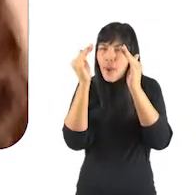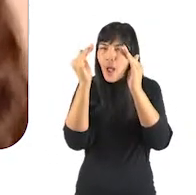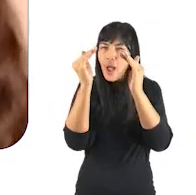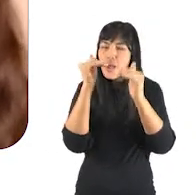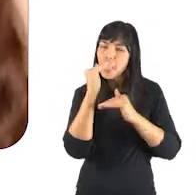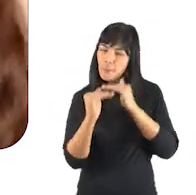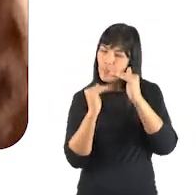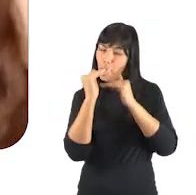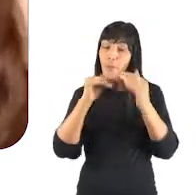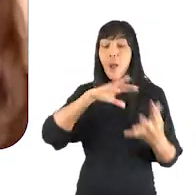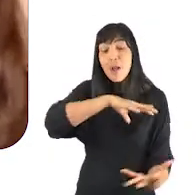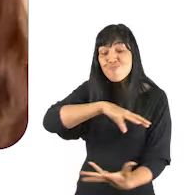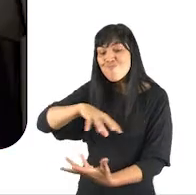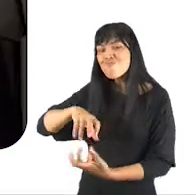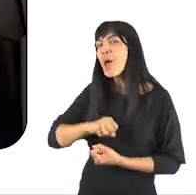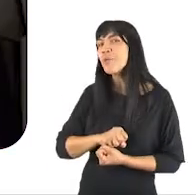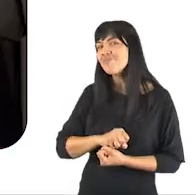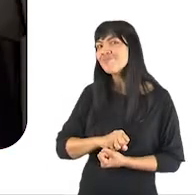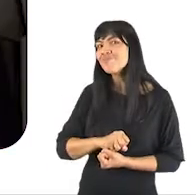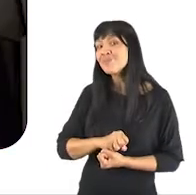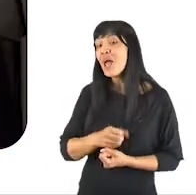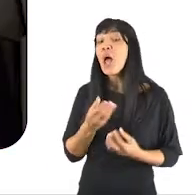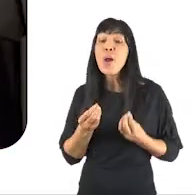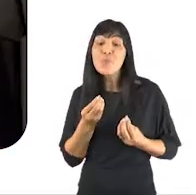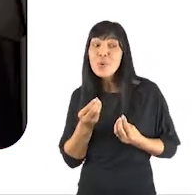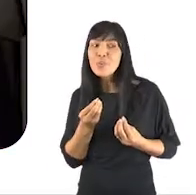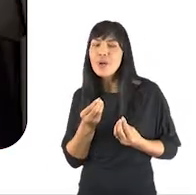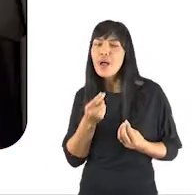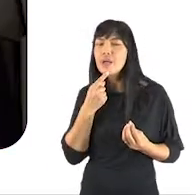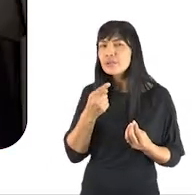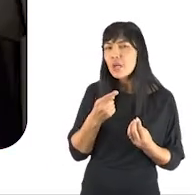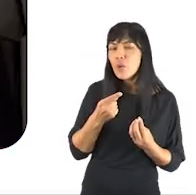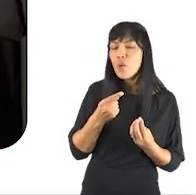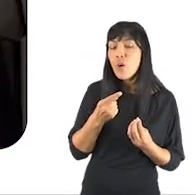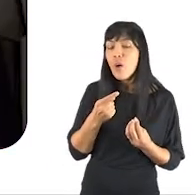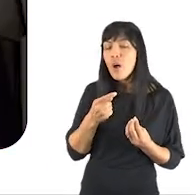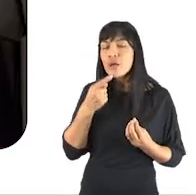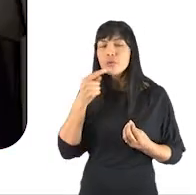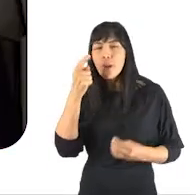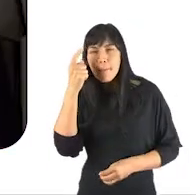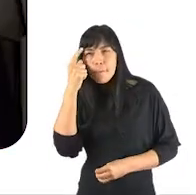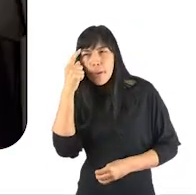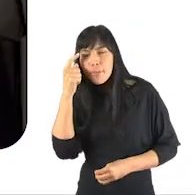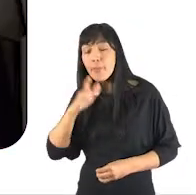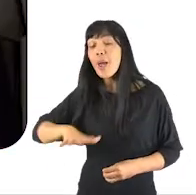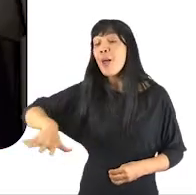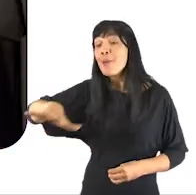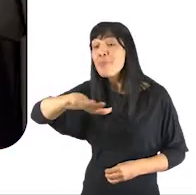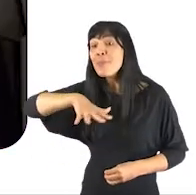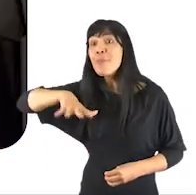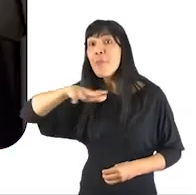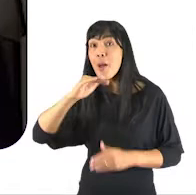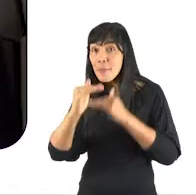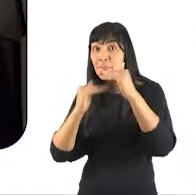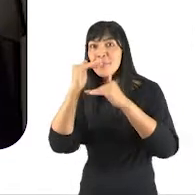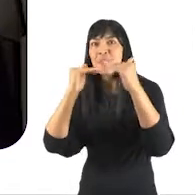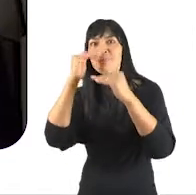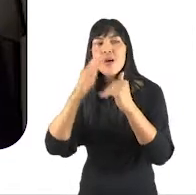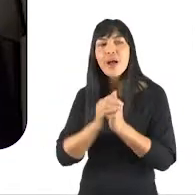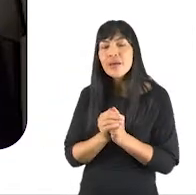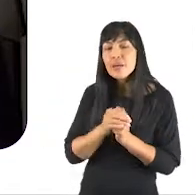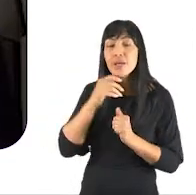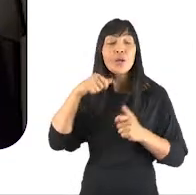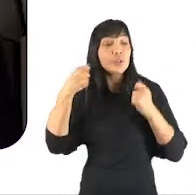num desenvolvimento sustentável. Quer dizer o quê? Que ela, sendo mais capaz de entender o ambiente onde ela evolui,